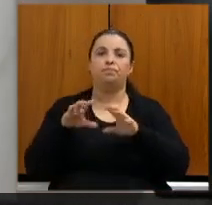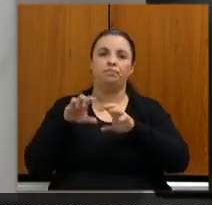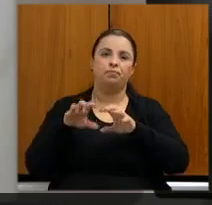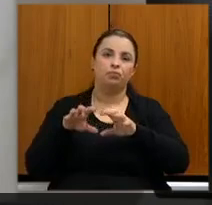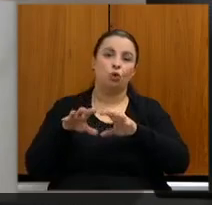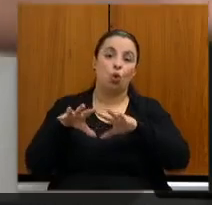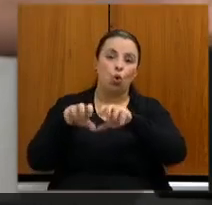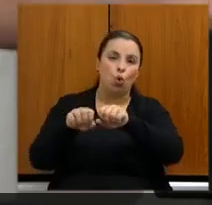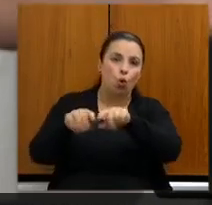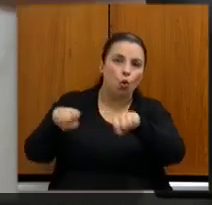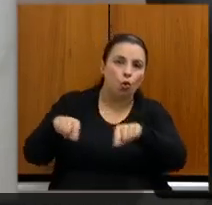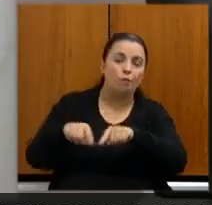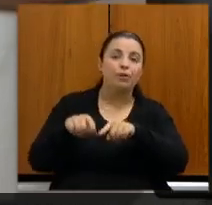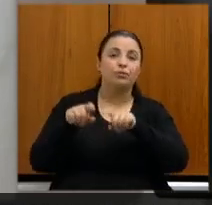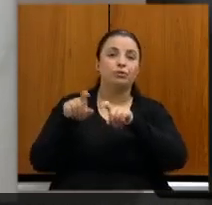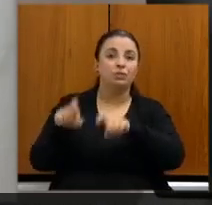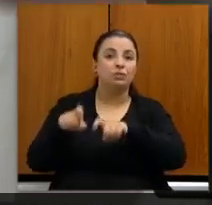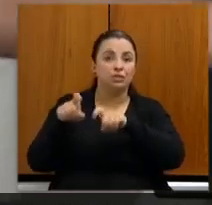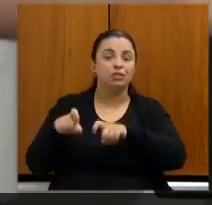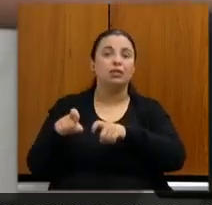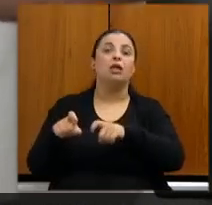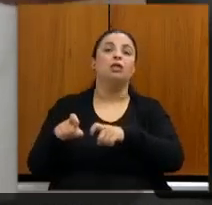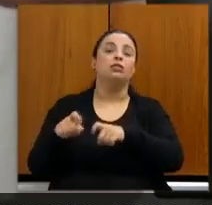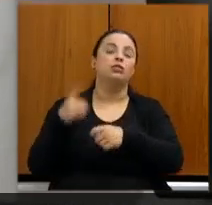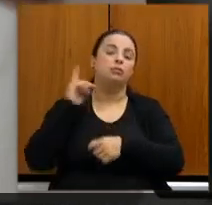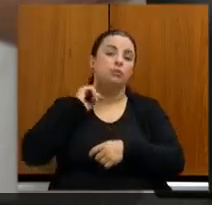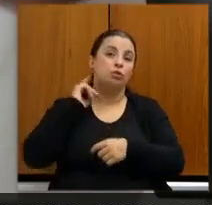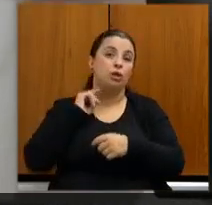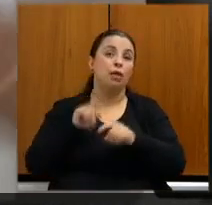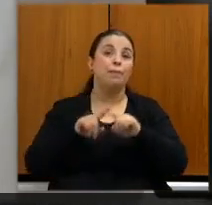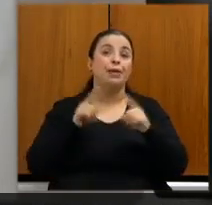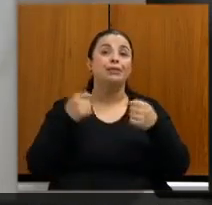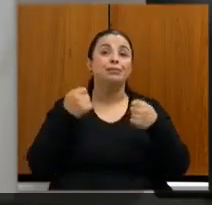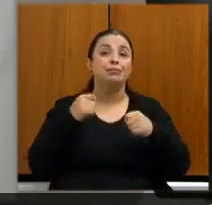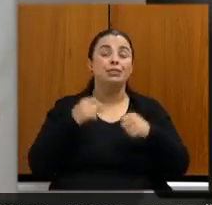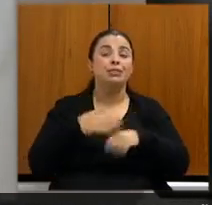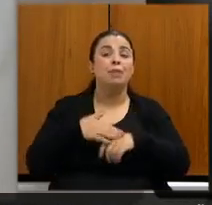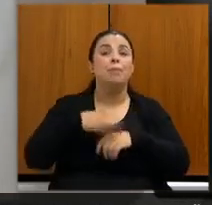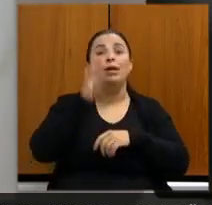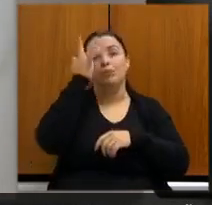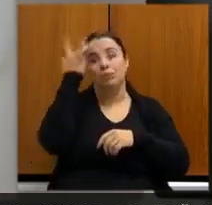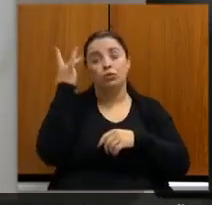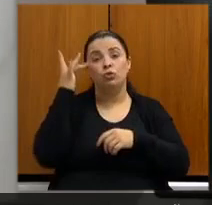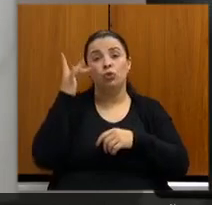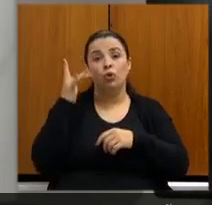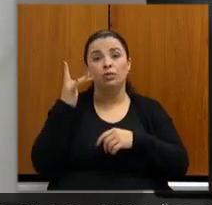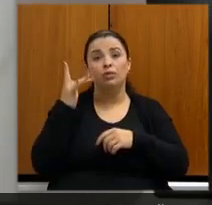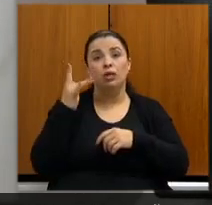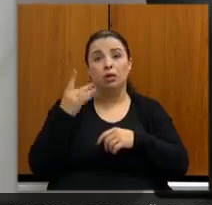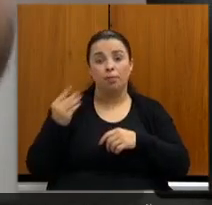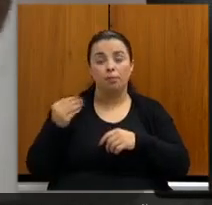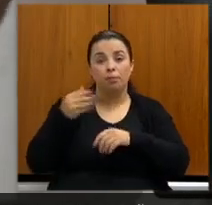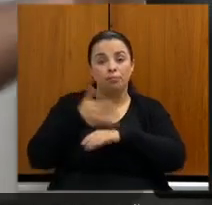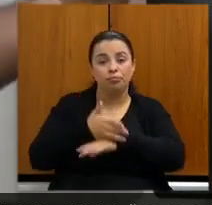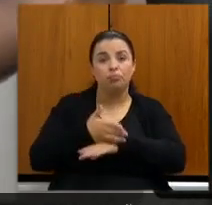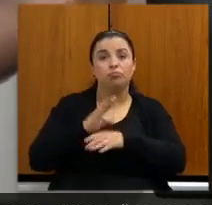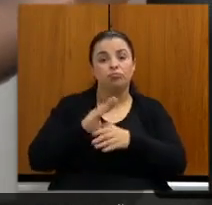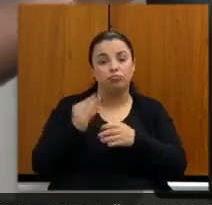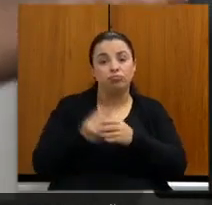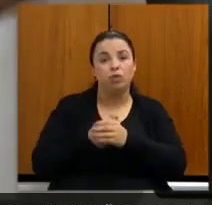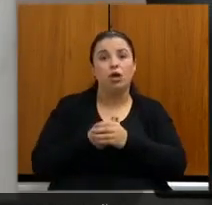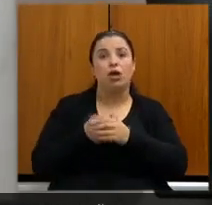triplicar ou quadruplicar o número de funcionários de integrantes da mesa de negociação. Outro ponto